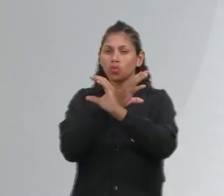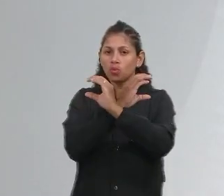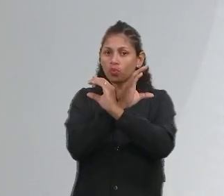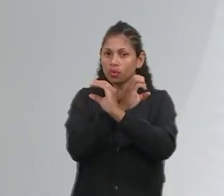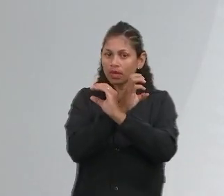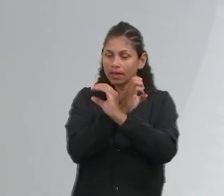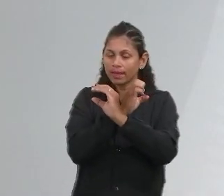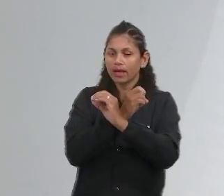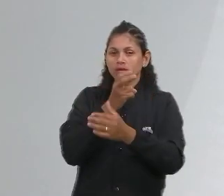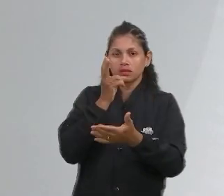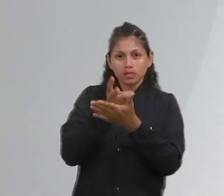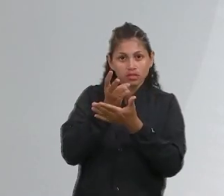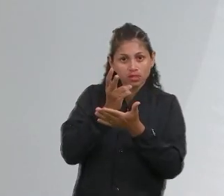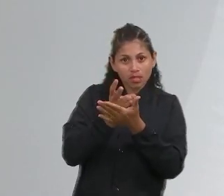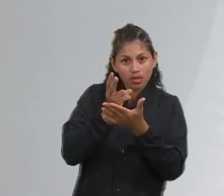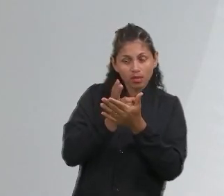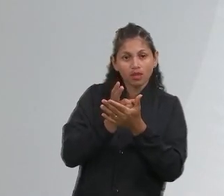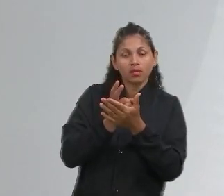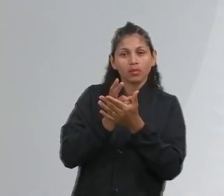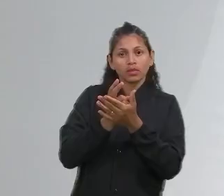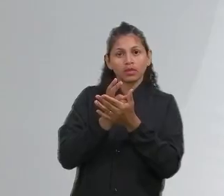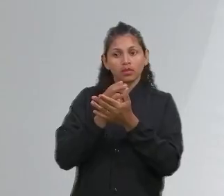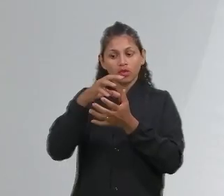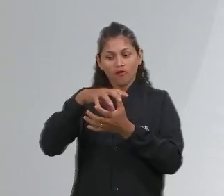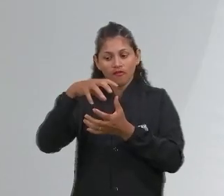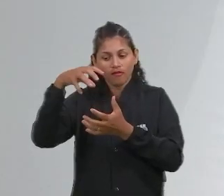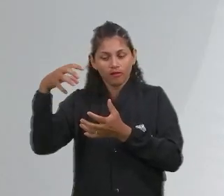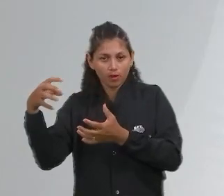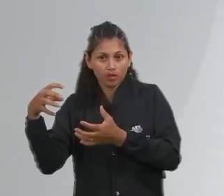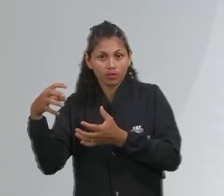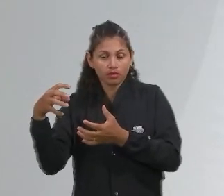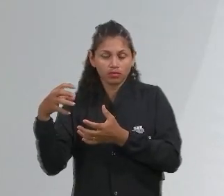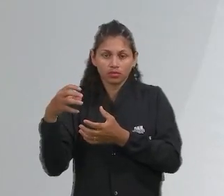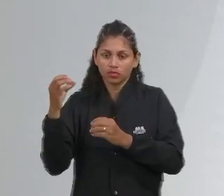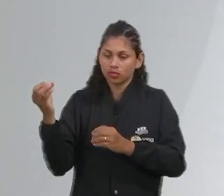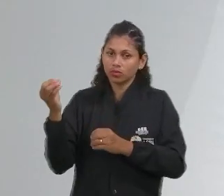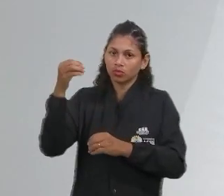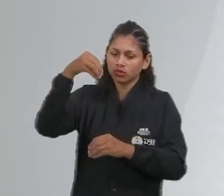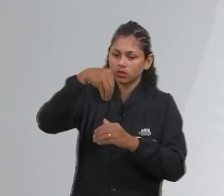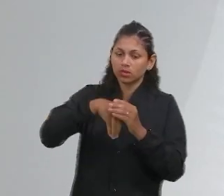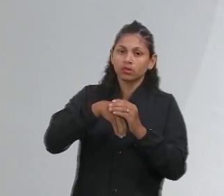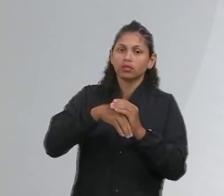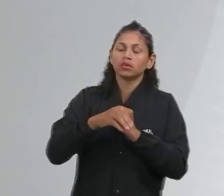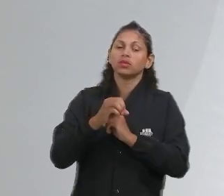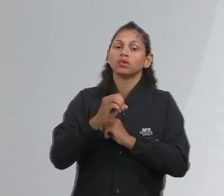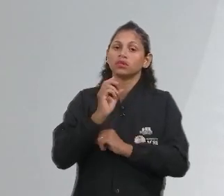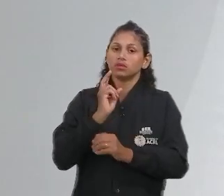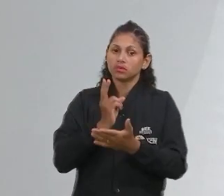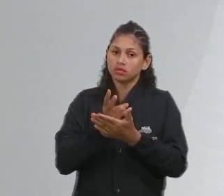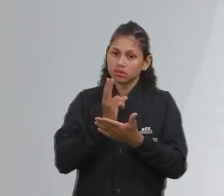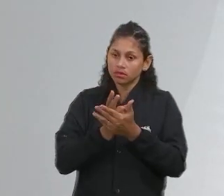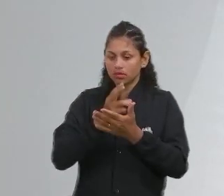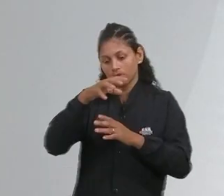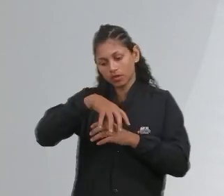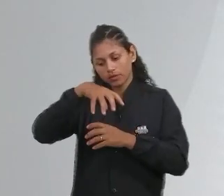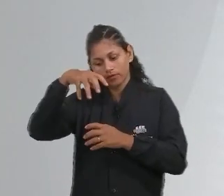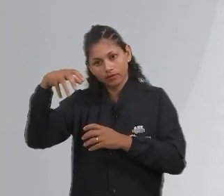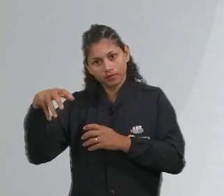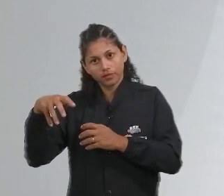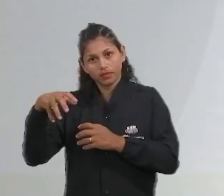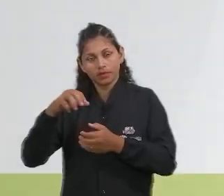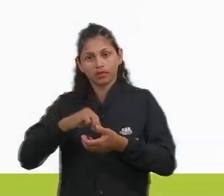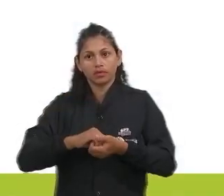nas extremidades? O aldeído também, tá? Ele não pode estar ali, ser um carbono secundário, ele sempre vai estar